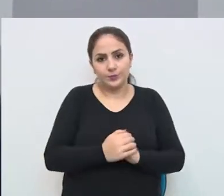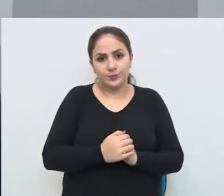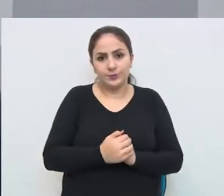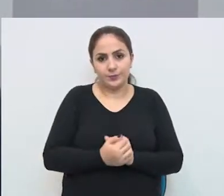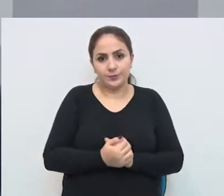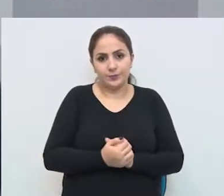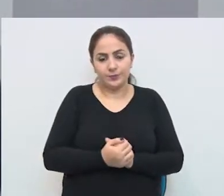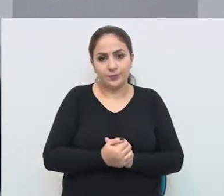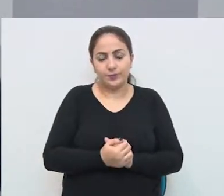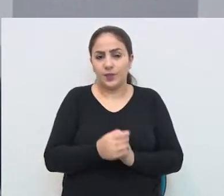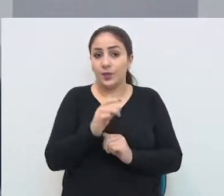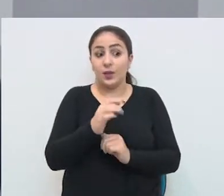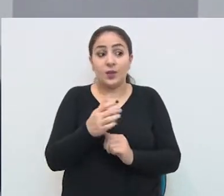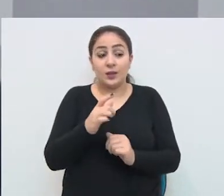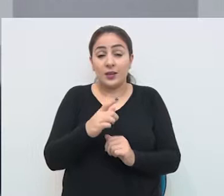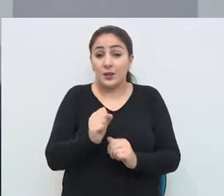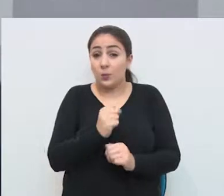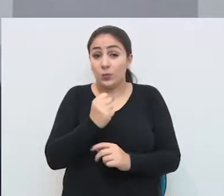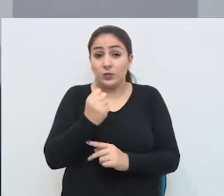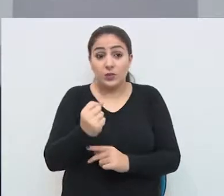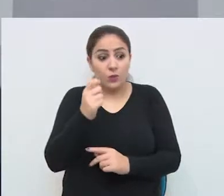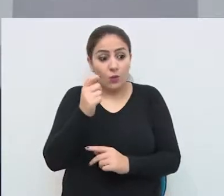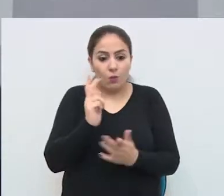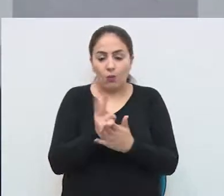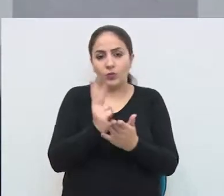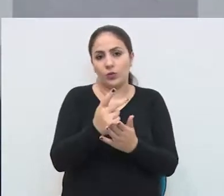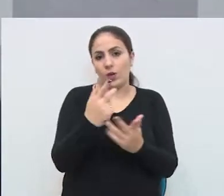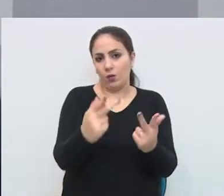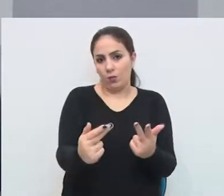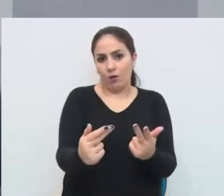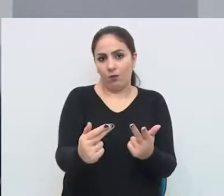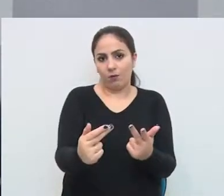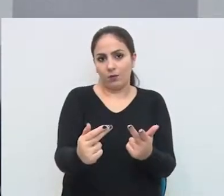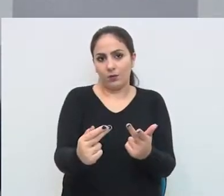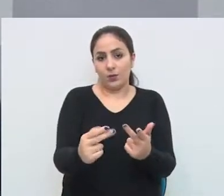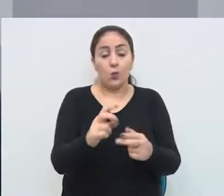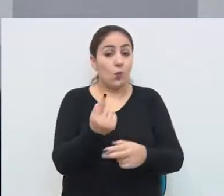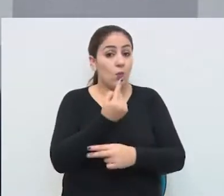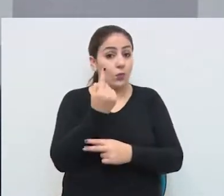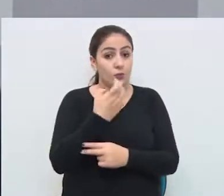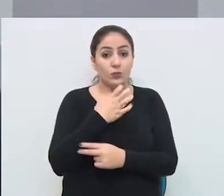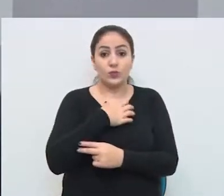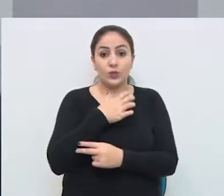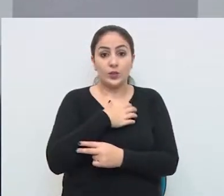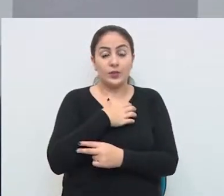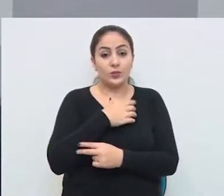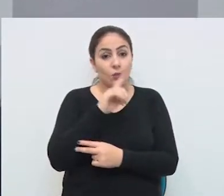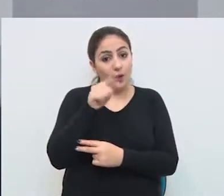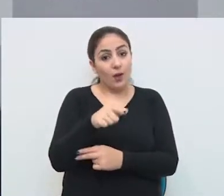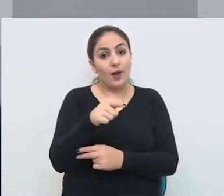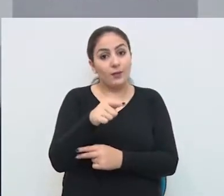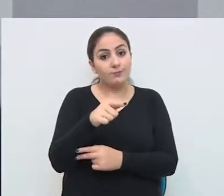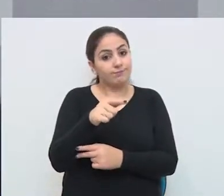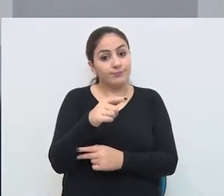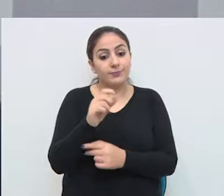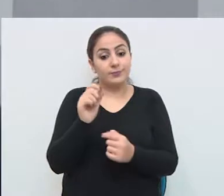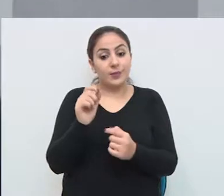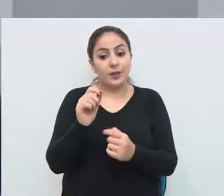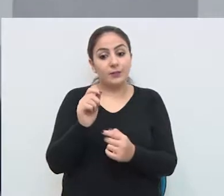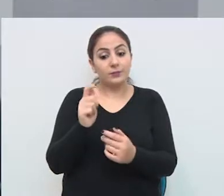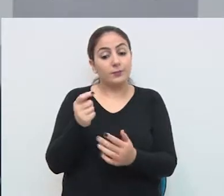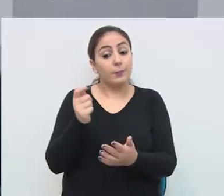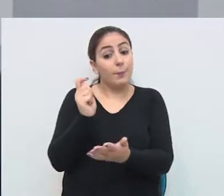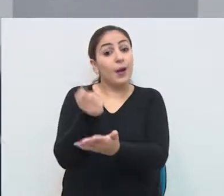Fundo. Não é possível continuar como está assim. Então, a única maneira é mexer no